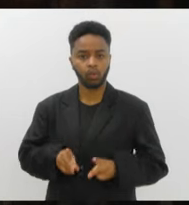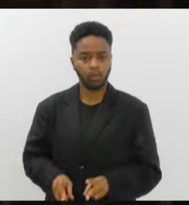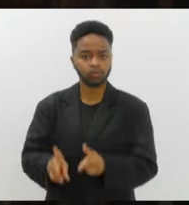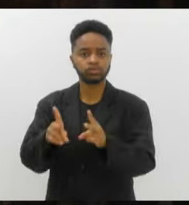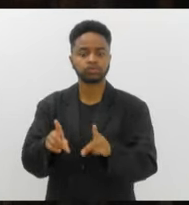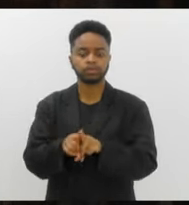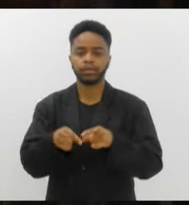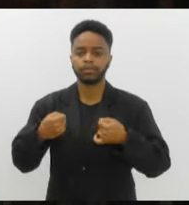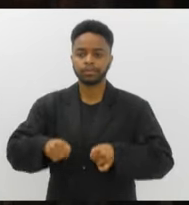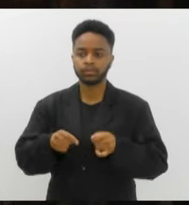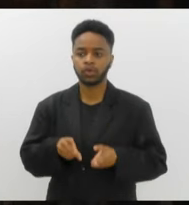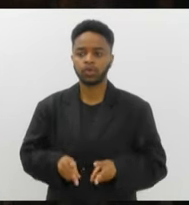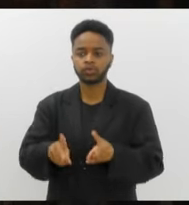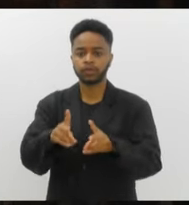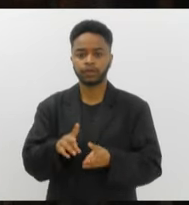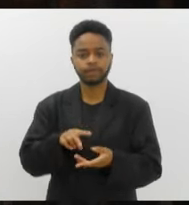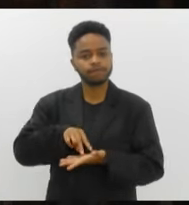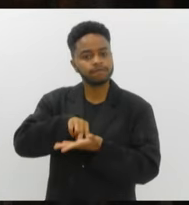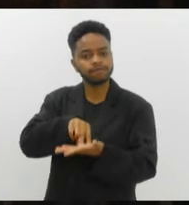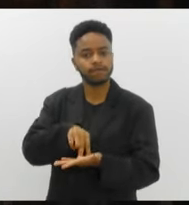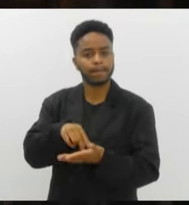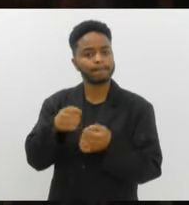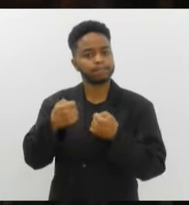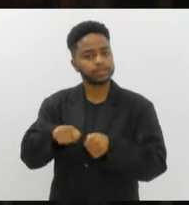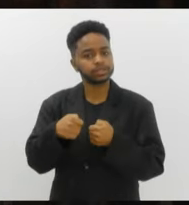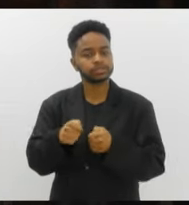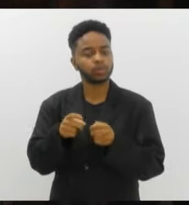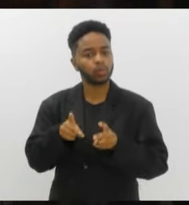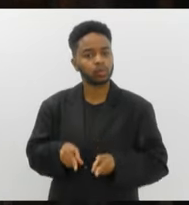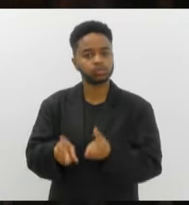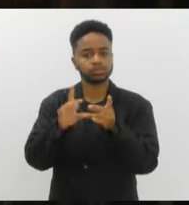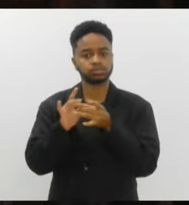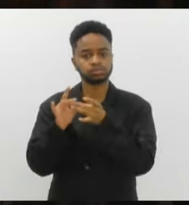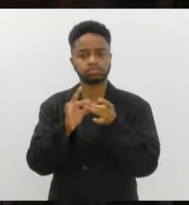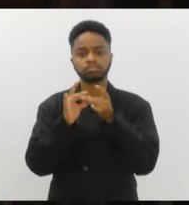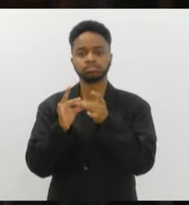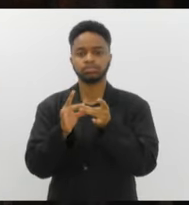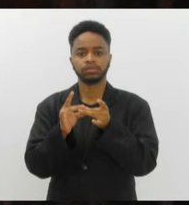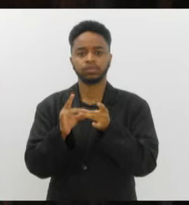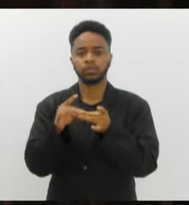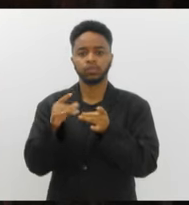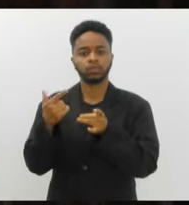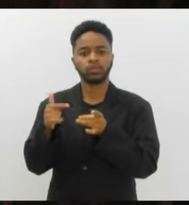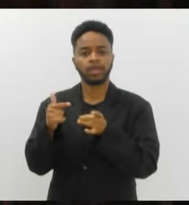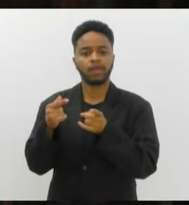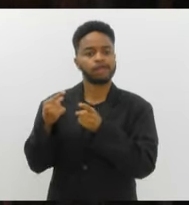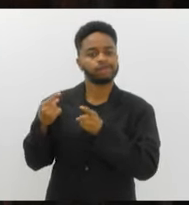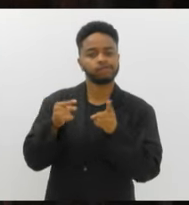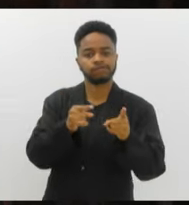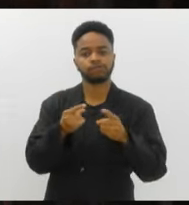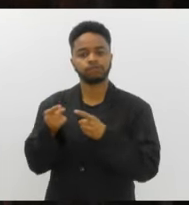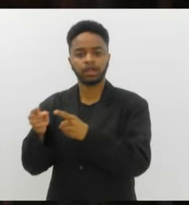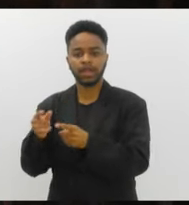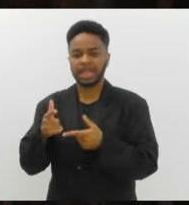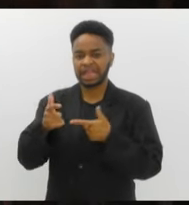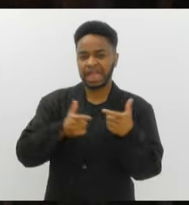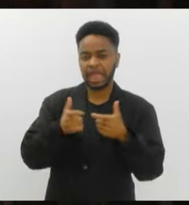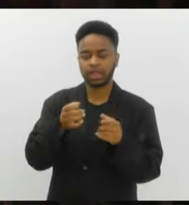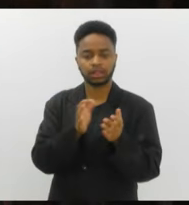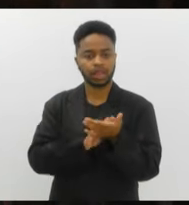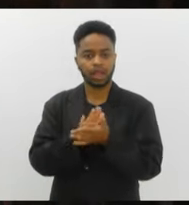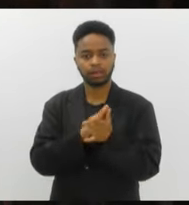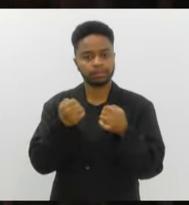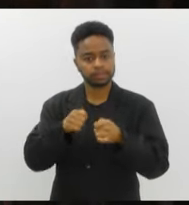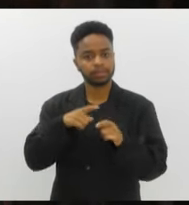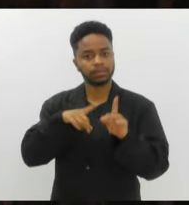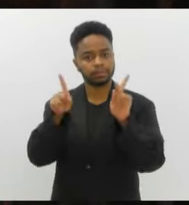precisa seguir forte. Macuco tem que seguir unido, sem perseguição, sem guerra, em paz,